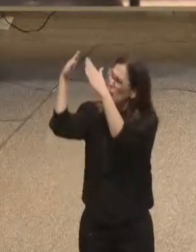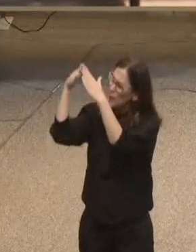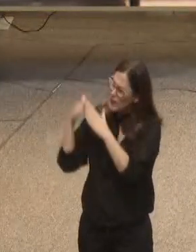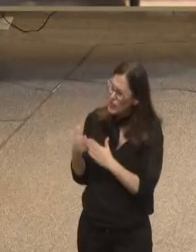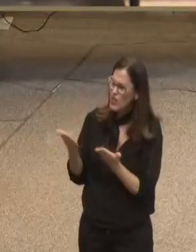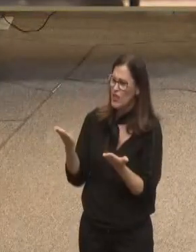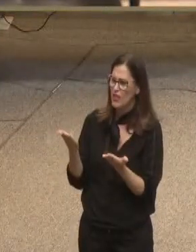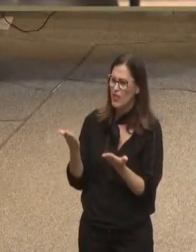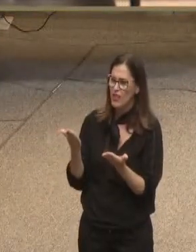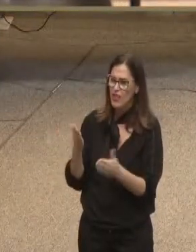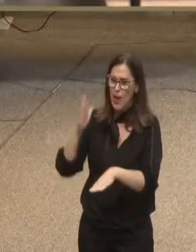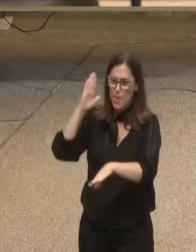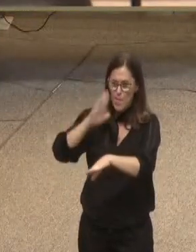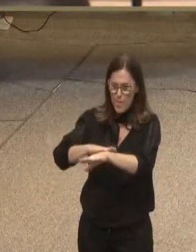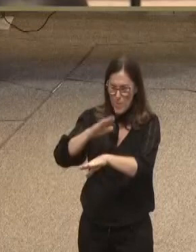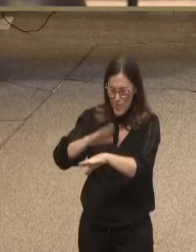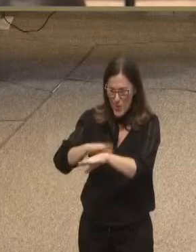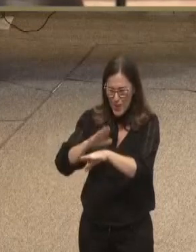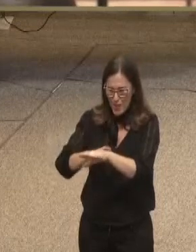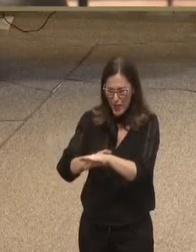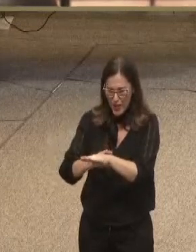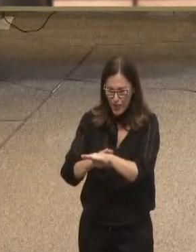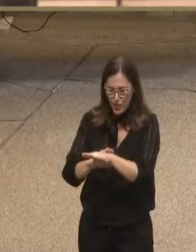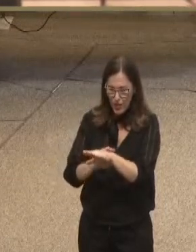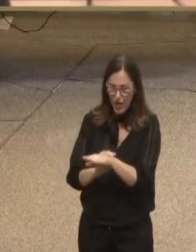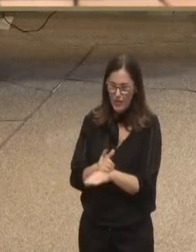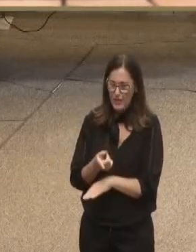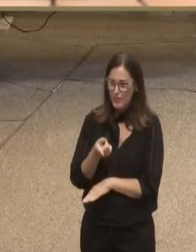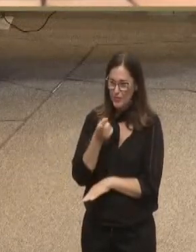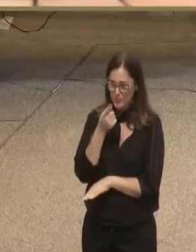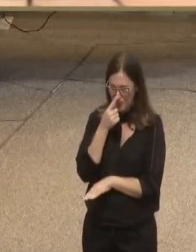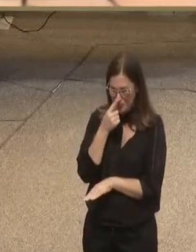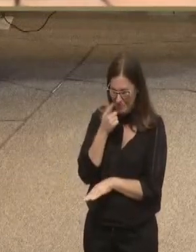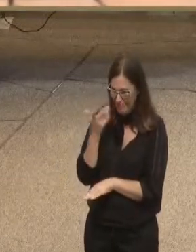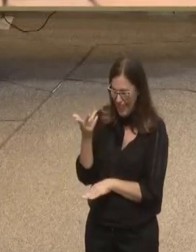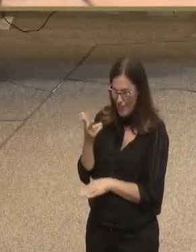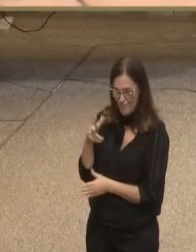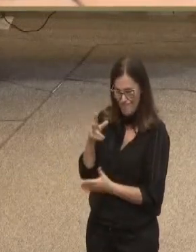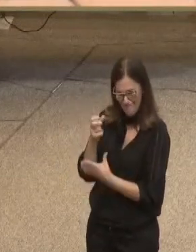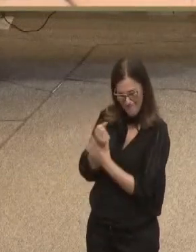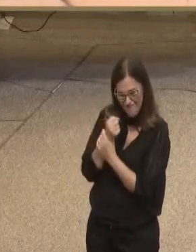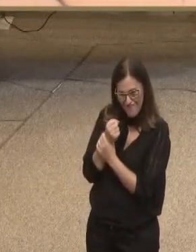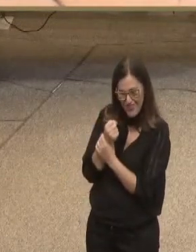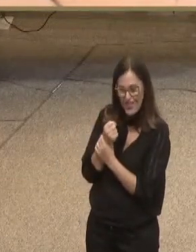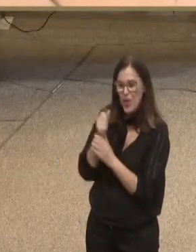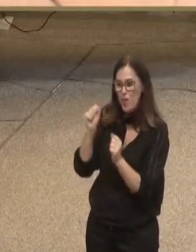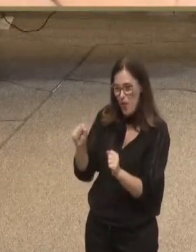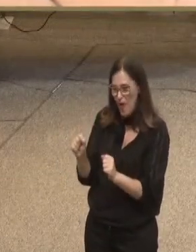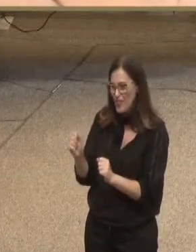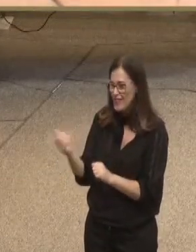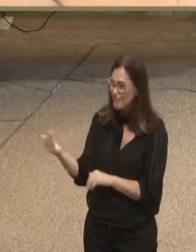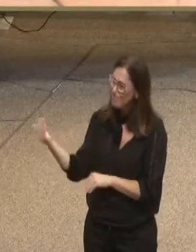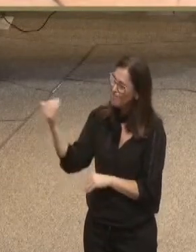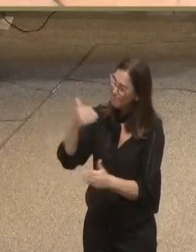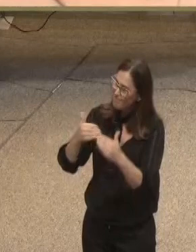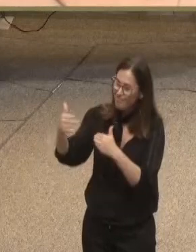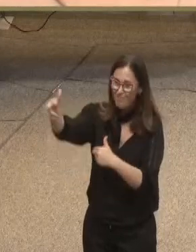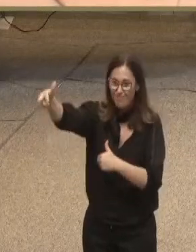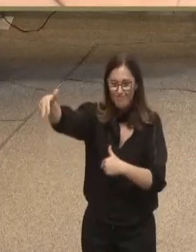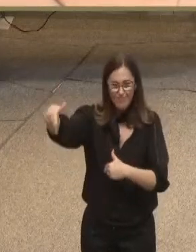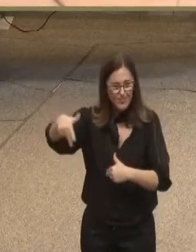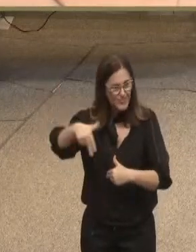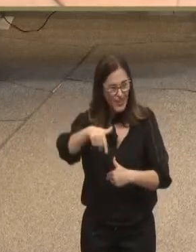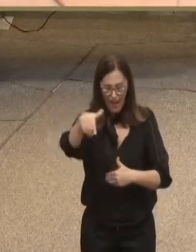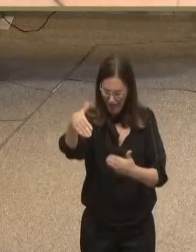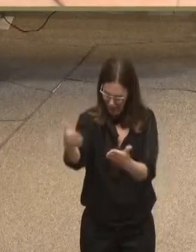Enquanto estivermos cantando, Pai, eu venho te dizer que Tu és o meu lugar seguro, você pode sair do lugar onde você está e